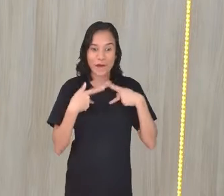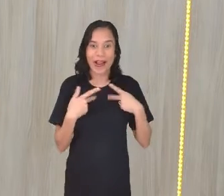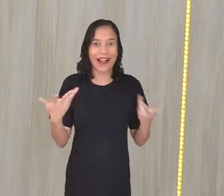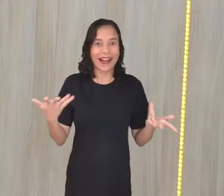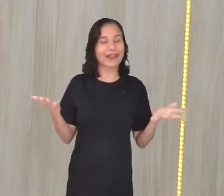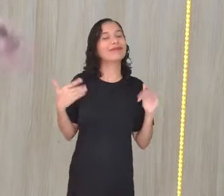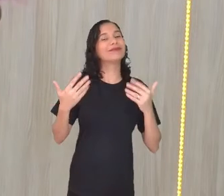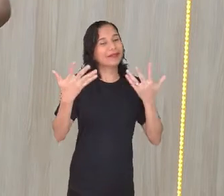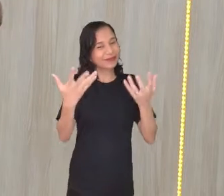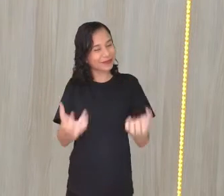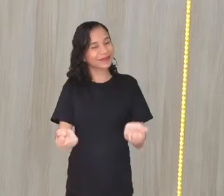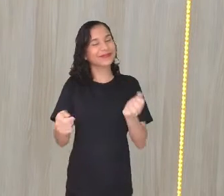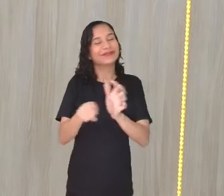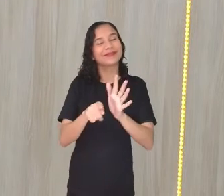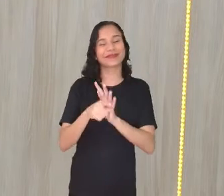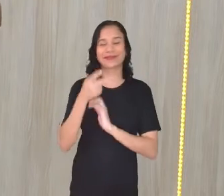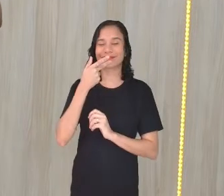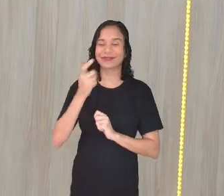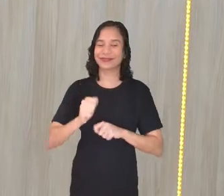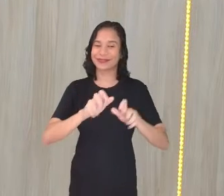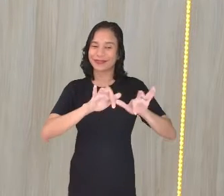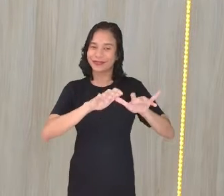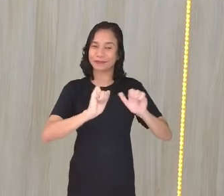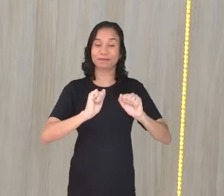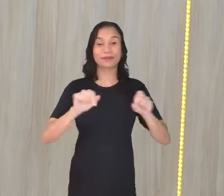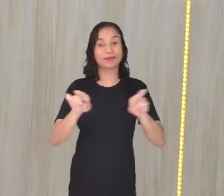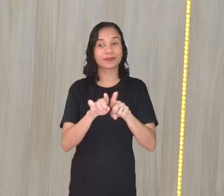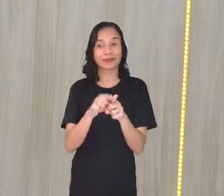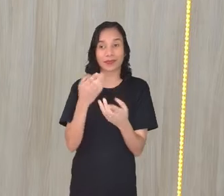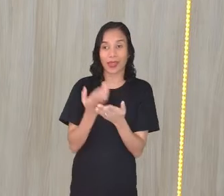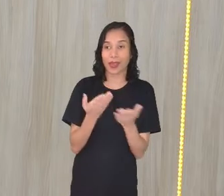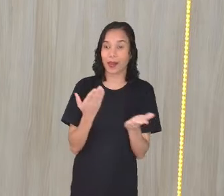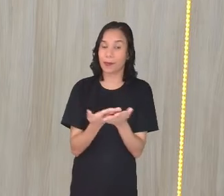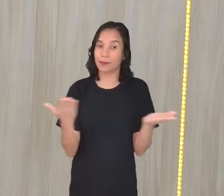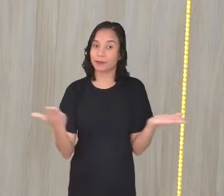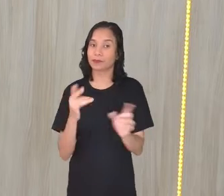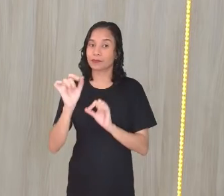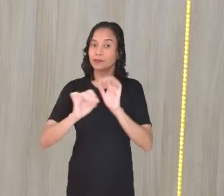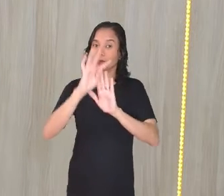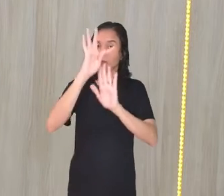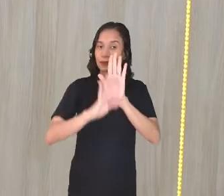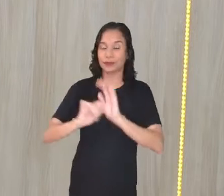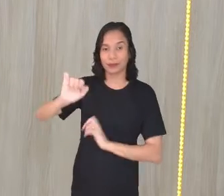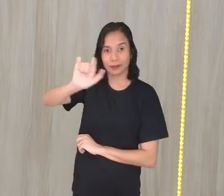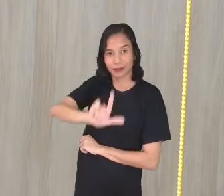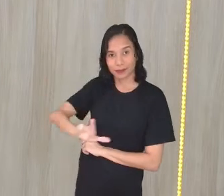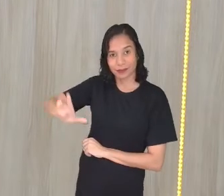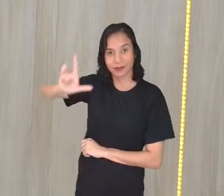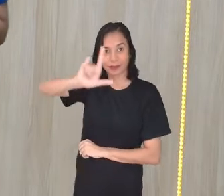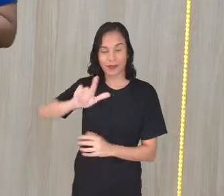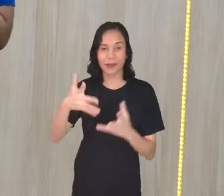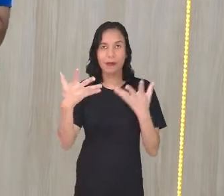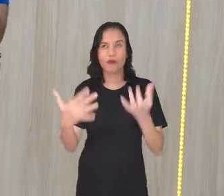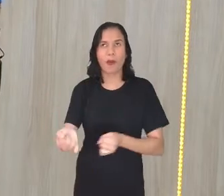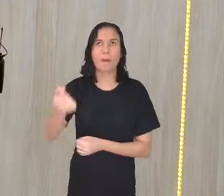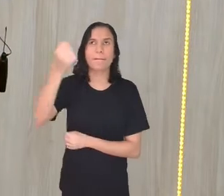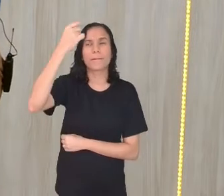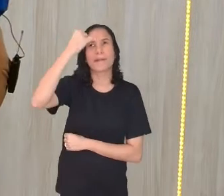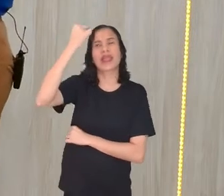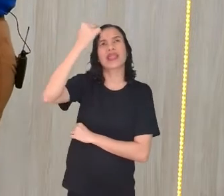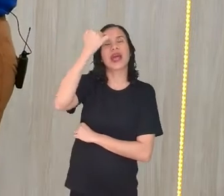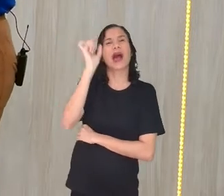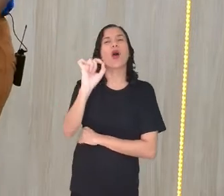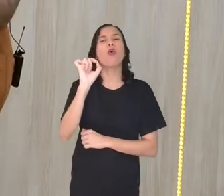gente? Então vai lá e deixa seu comentário, tá? A aula de hoje é sobre texto literário. Vamos pensar um pouquinho o